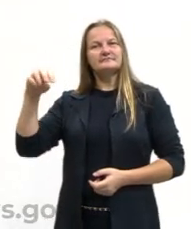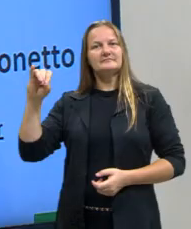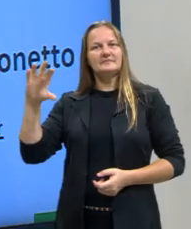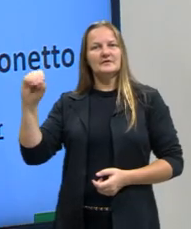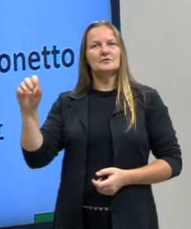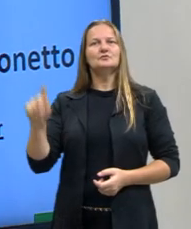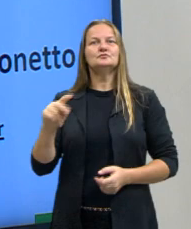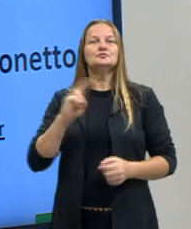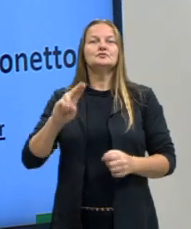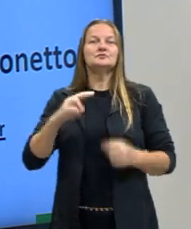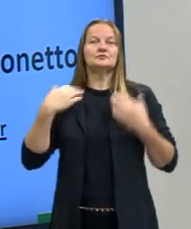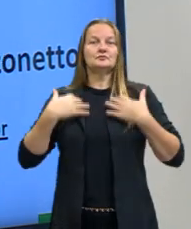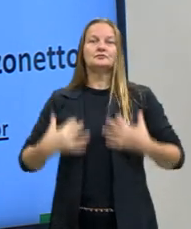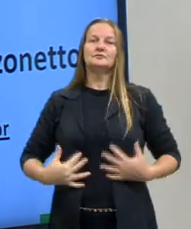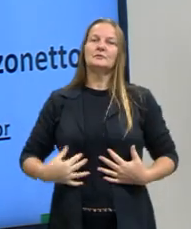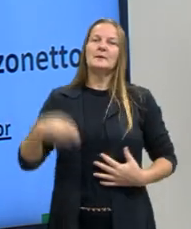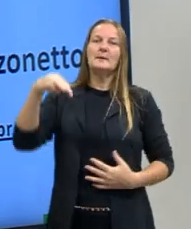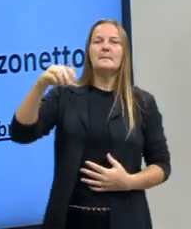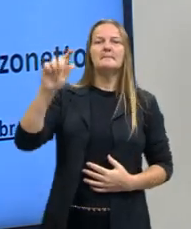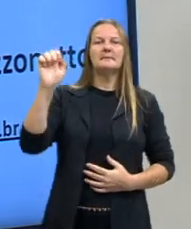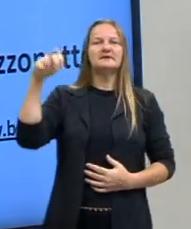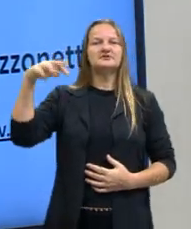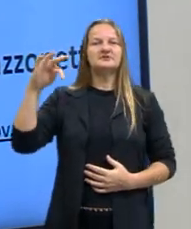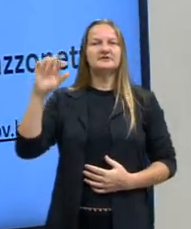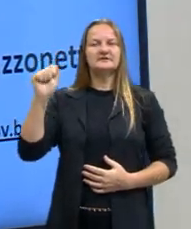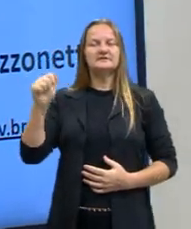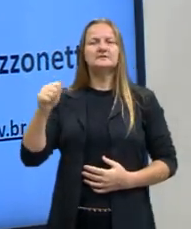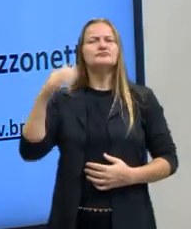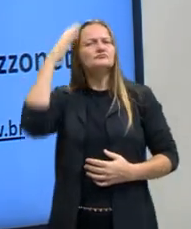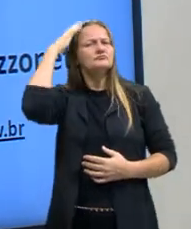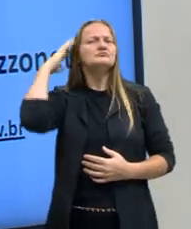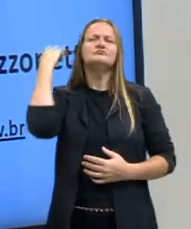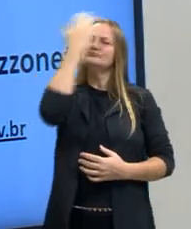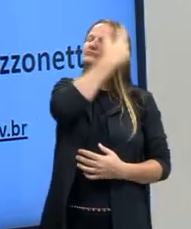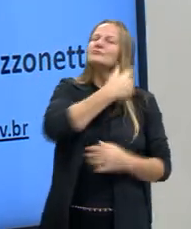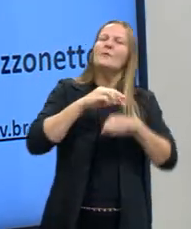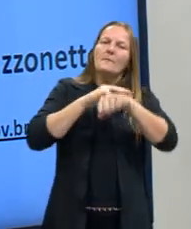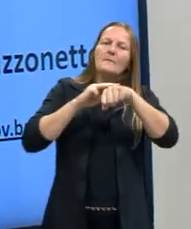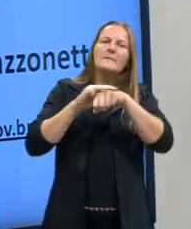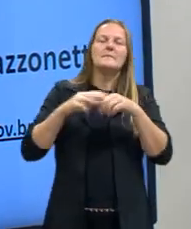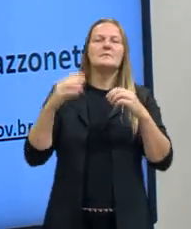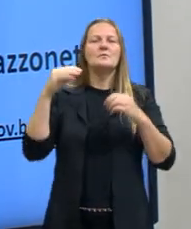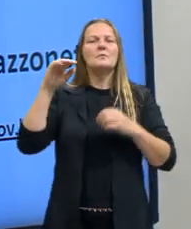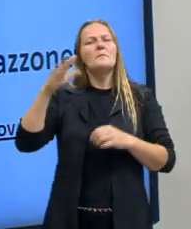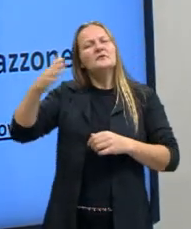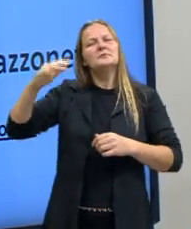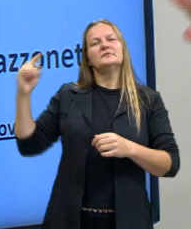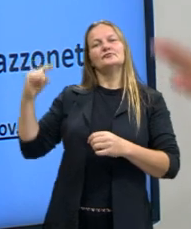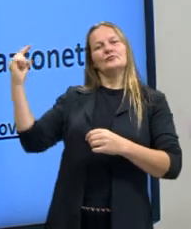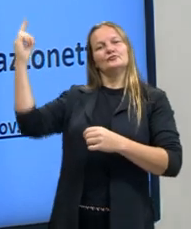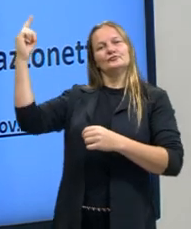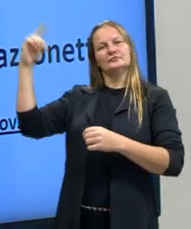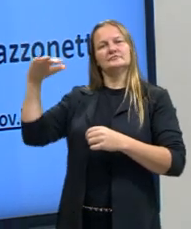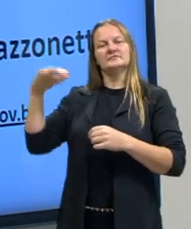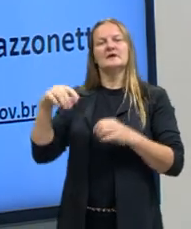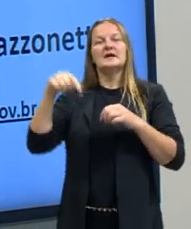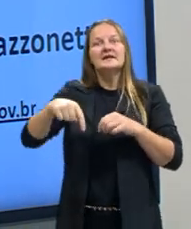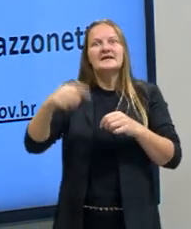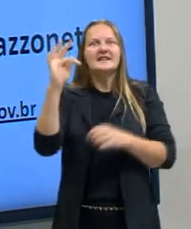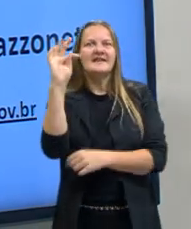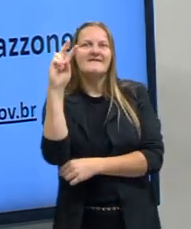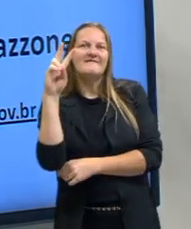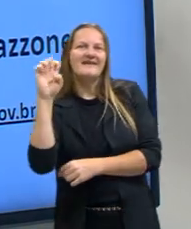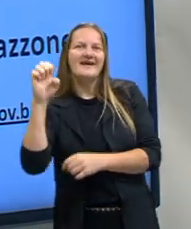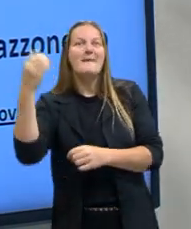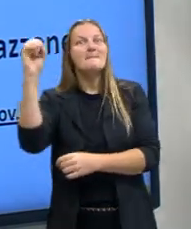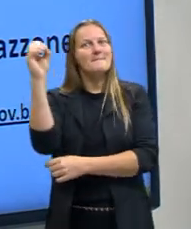visto uma camiseta Magenta calça jeans cabelos e olhos castanhos estatura mediana estou aqui no estúdio da TV é em Porto Alegre e